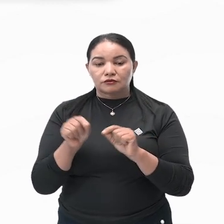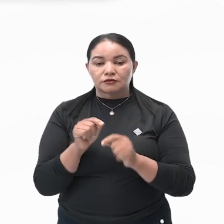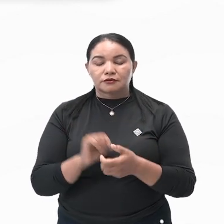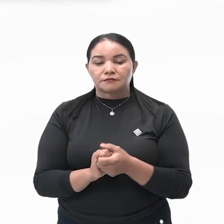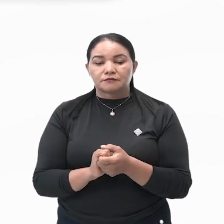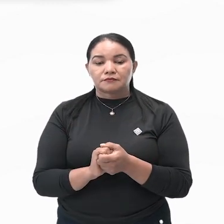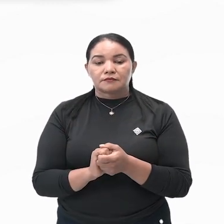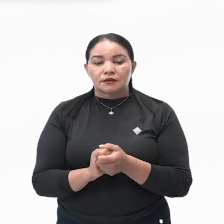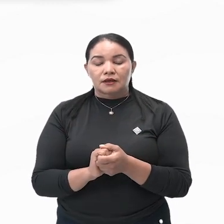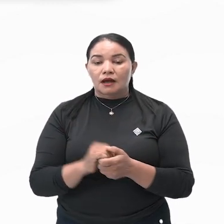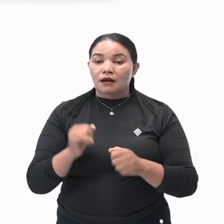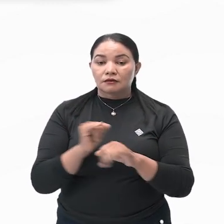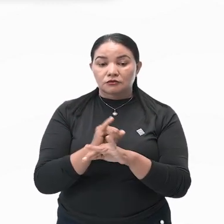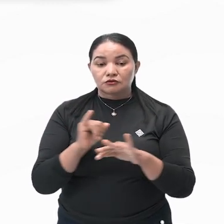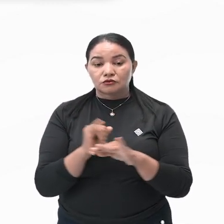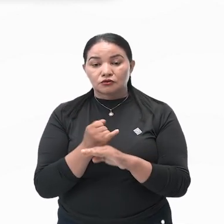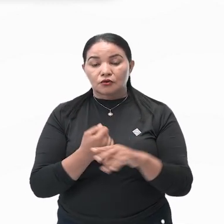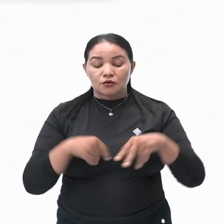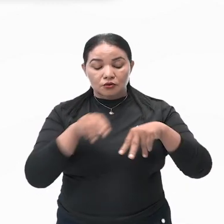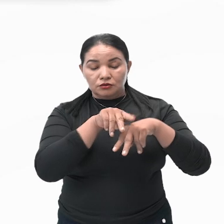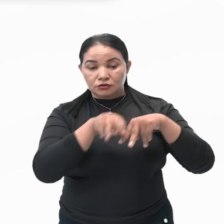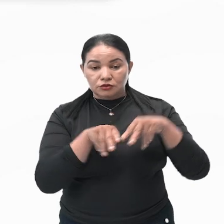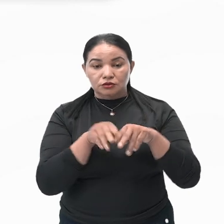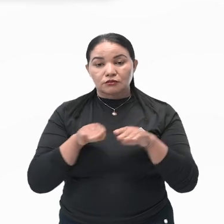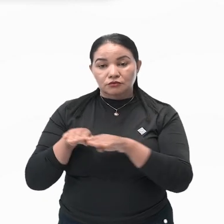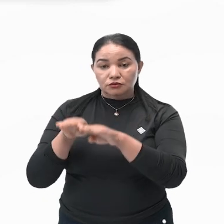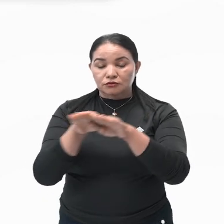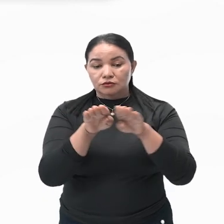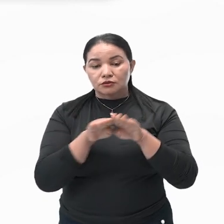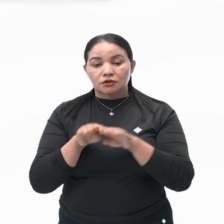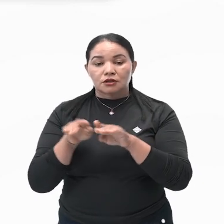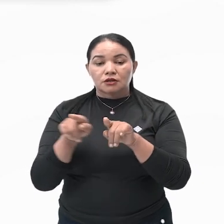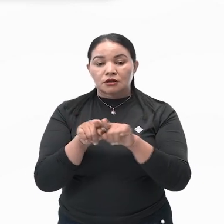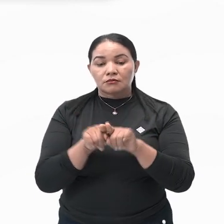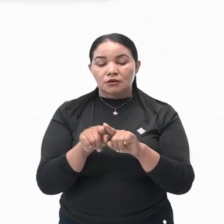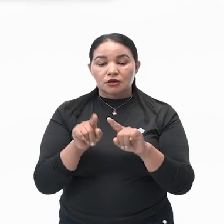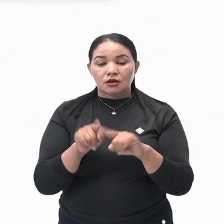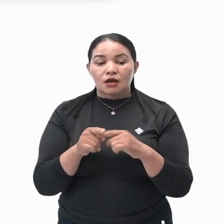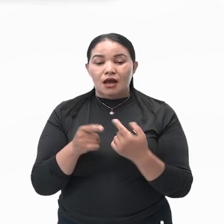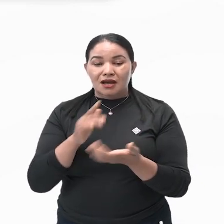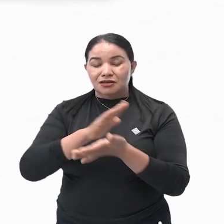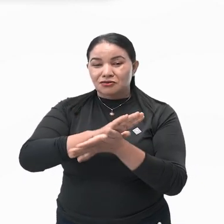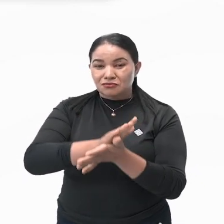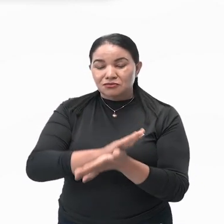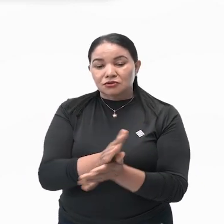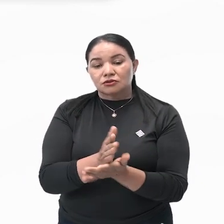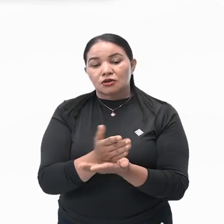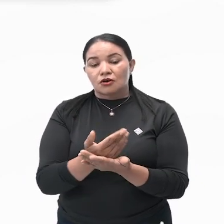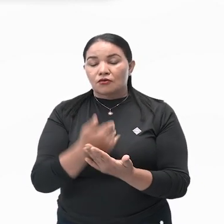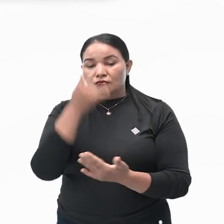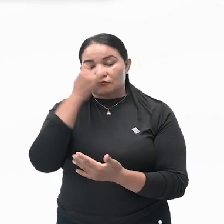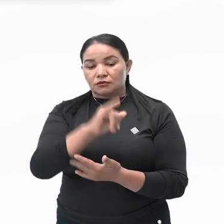na promoção da igualdade de gênero e na luta contra a discriminação contra as mulheres, tá? O